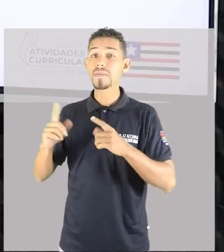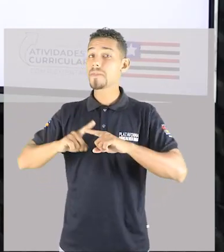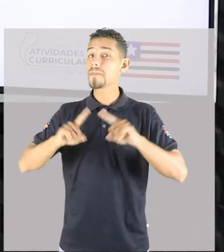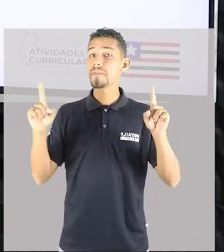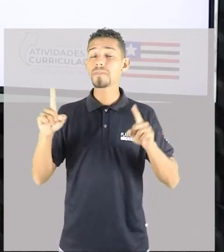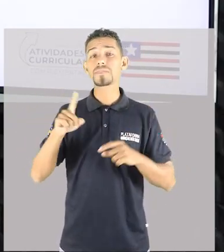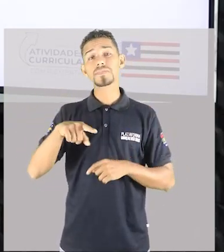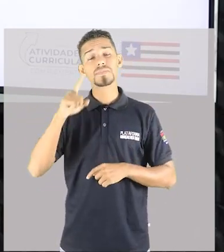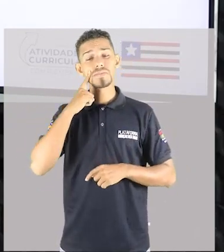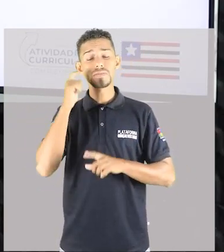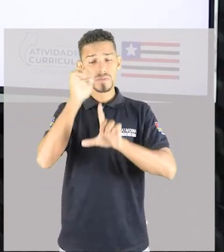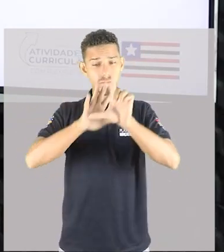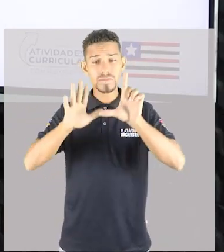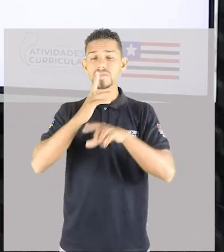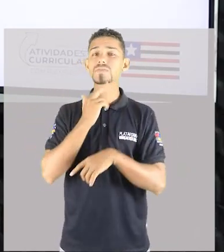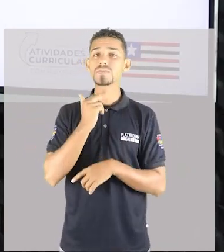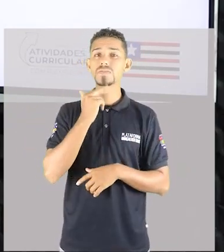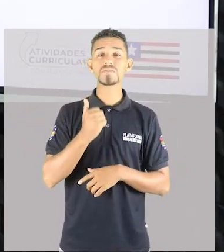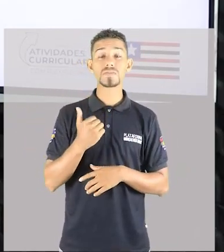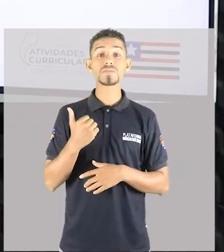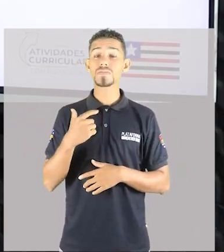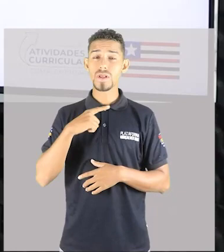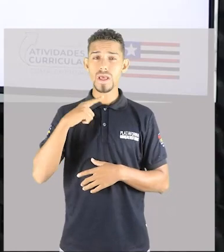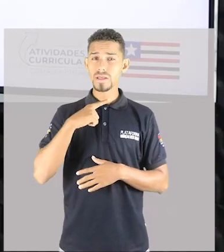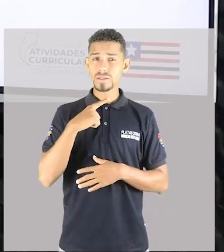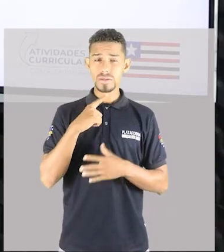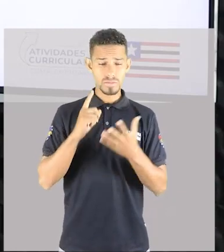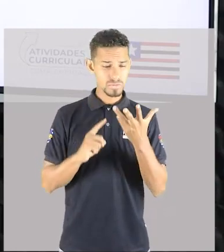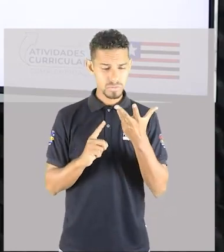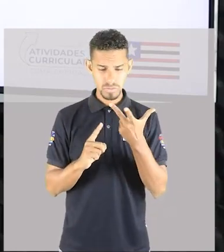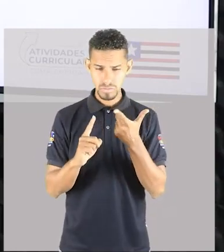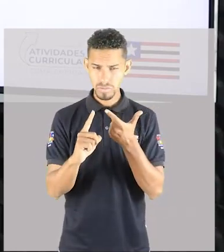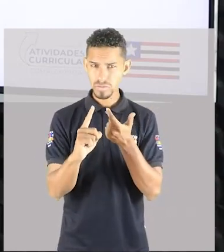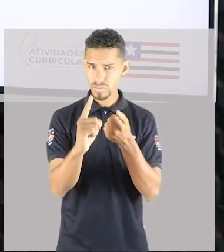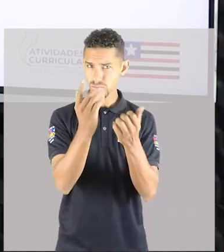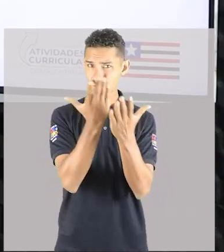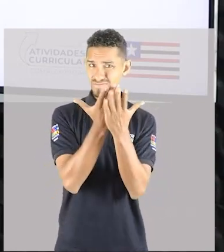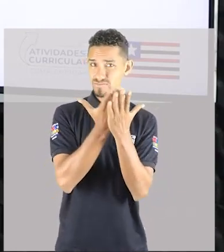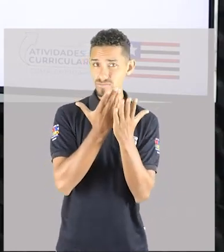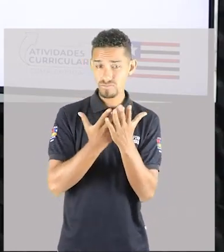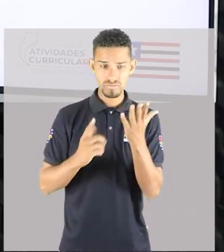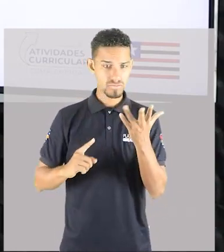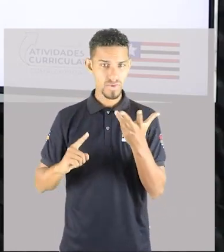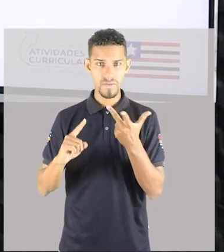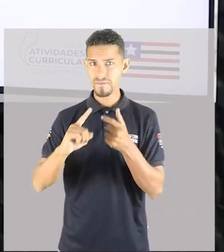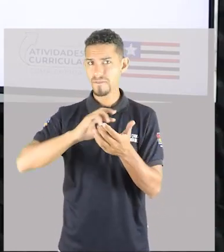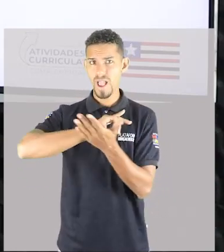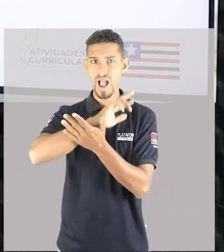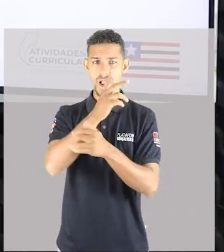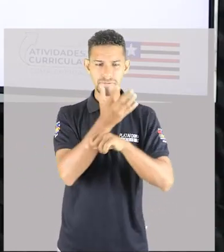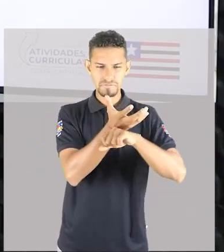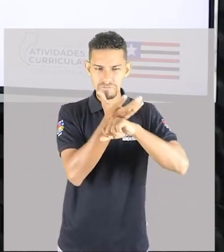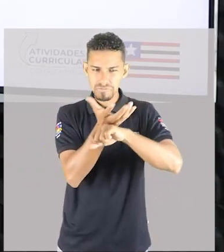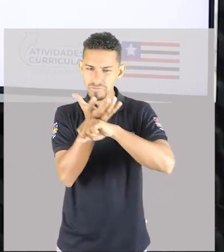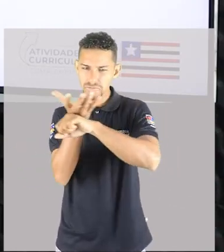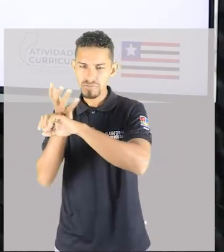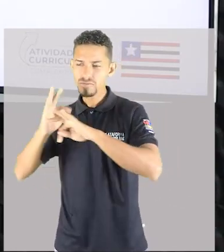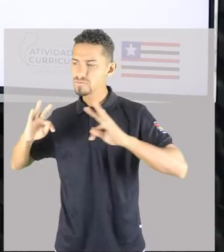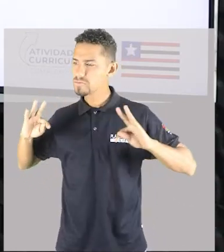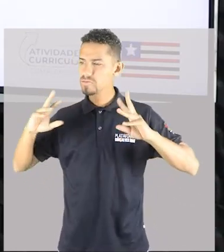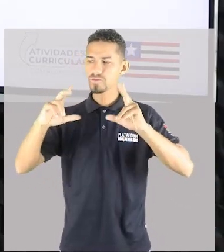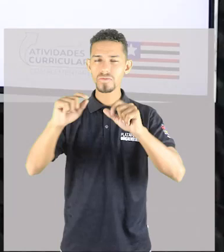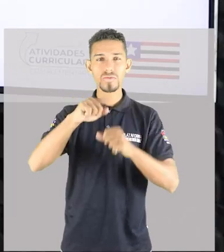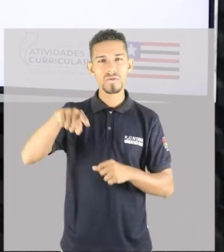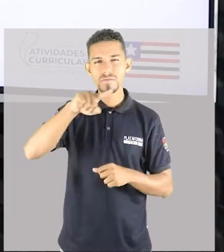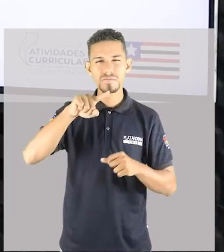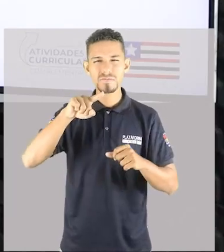mas a plataforma Gonçalves Dias está assim, ó, só aula massa, de todas as disciplinas, no ponto para você acessar aí